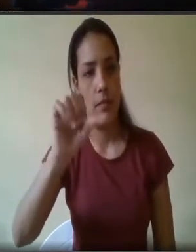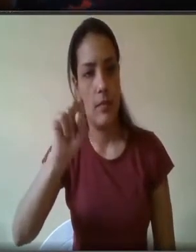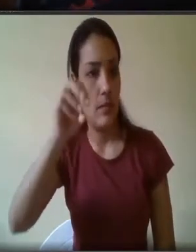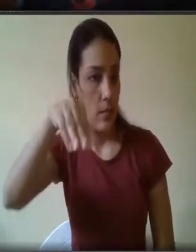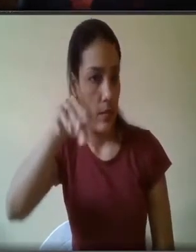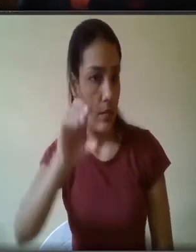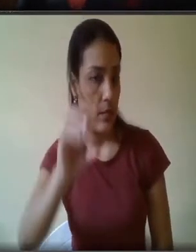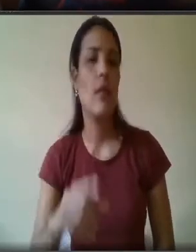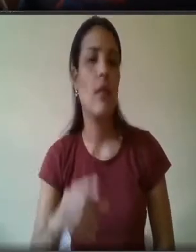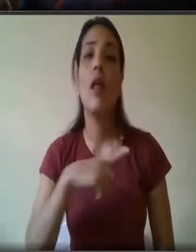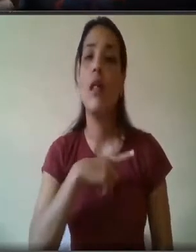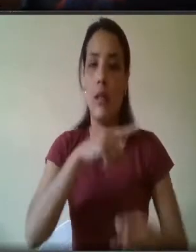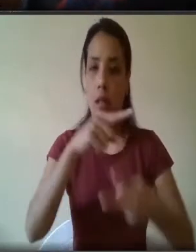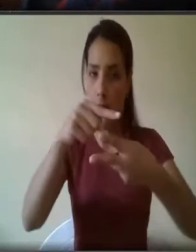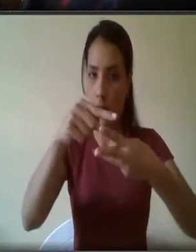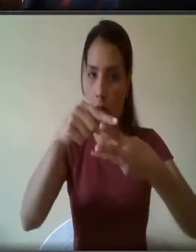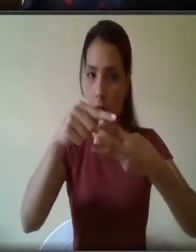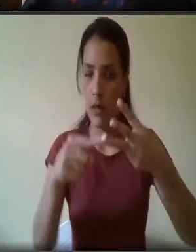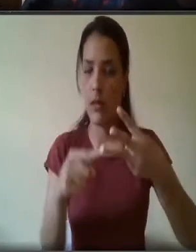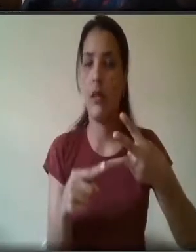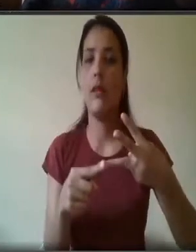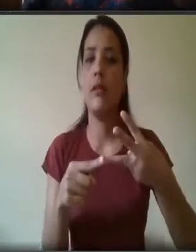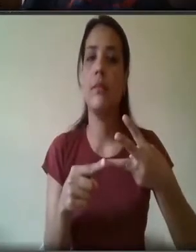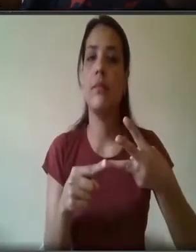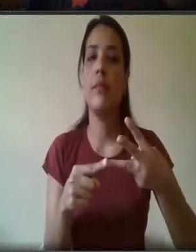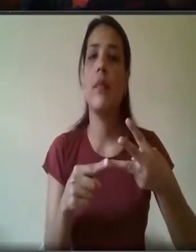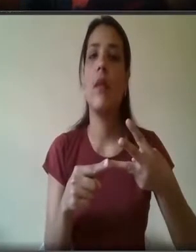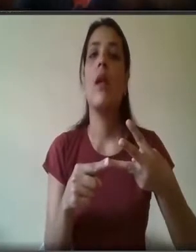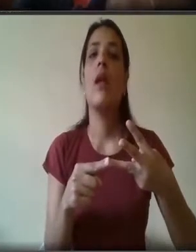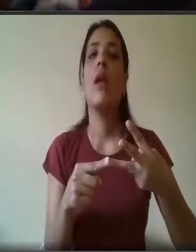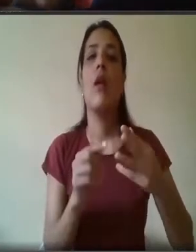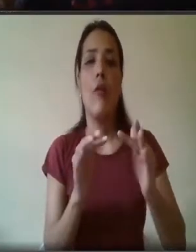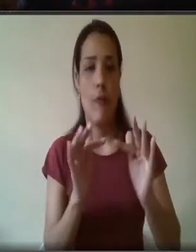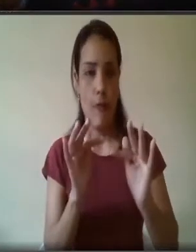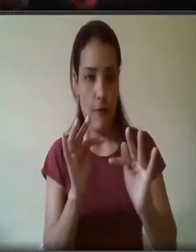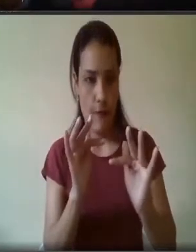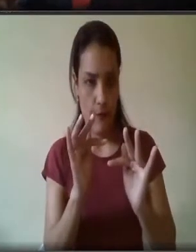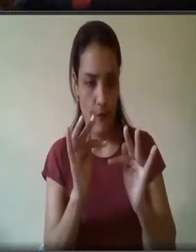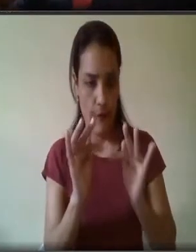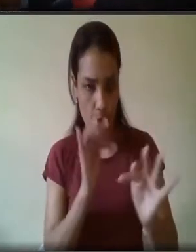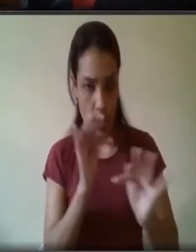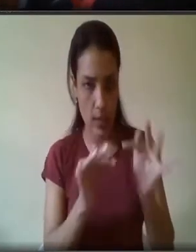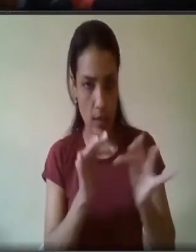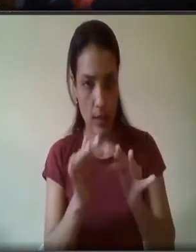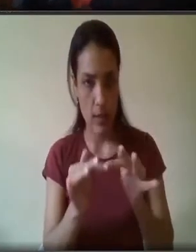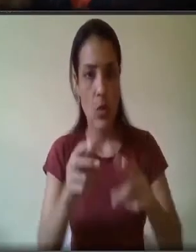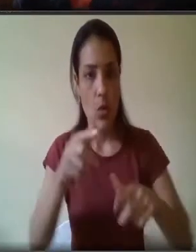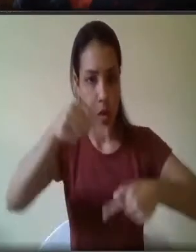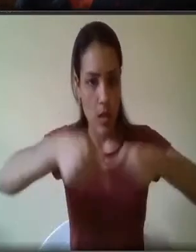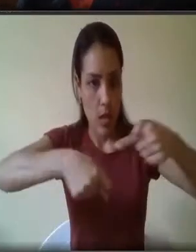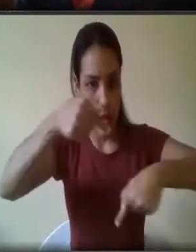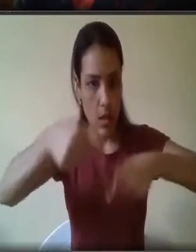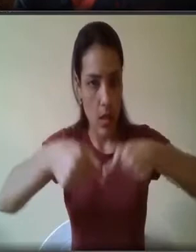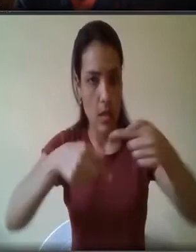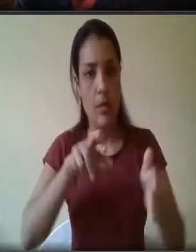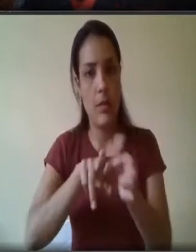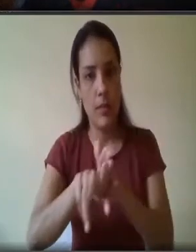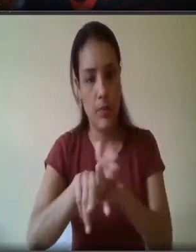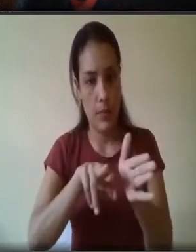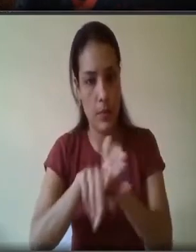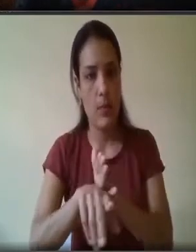tipos de intemperismo: físico, químico e biológico. Eu acho que aí no material eu coloquei só o